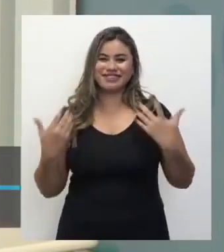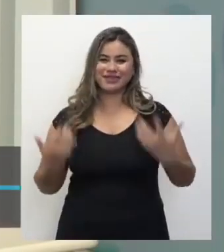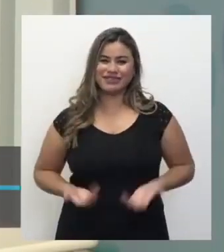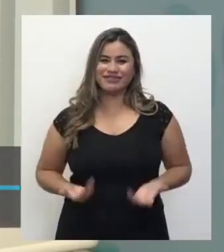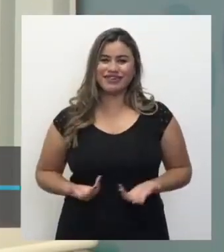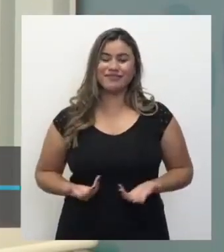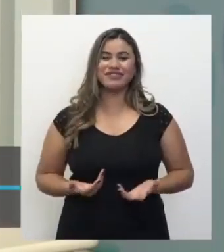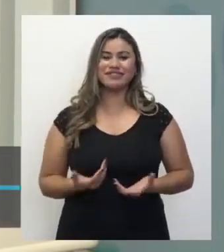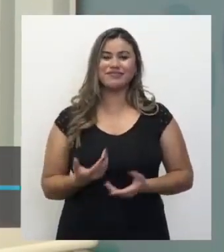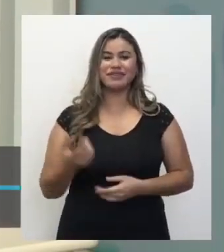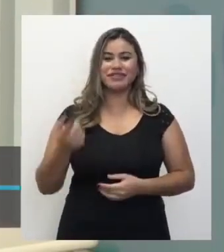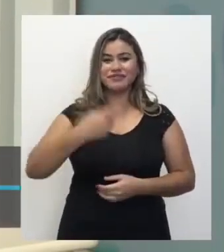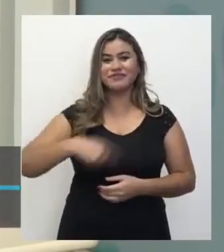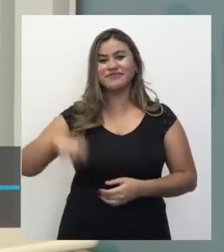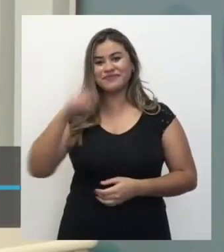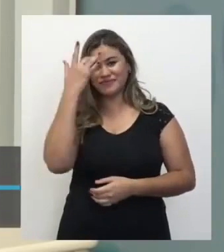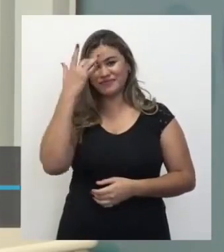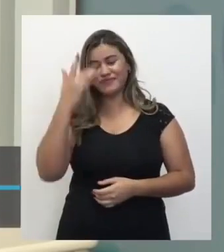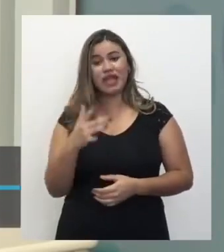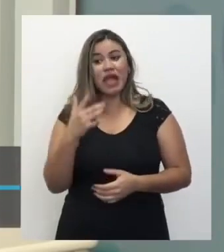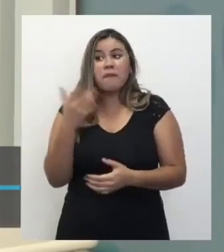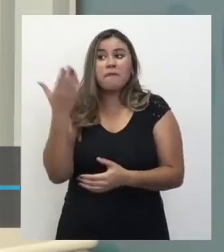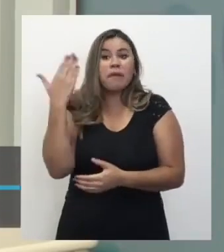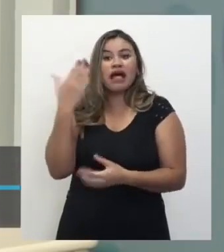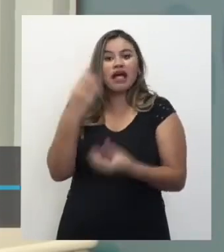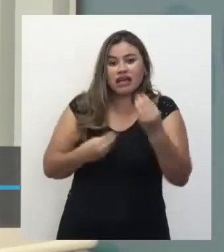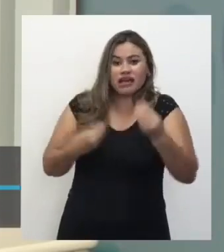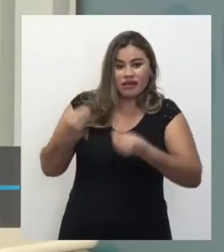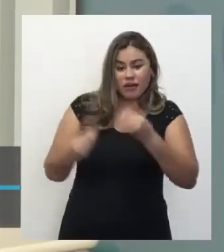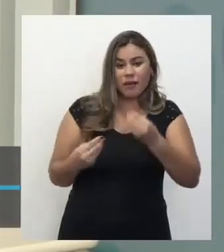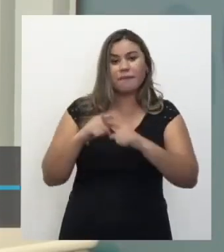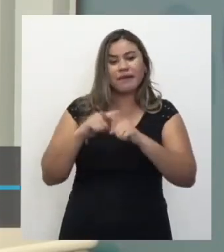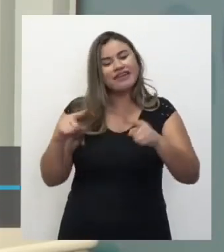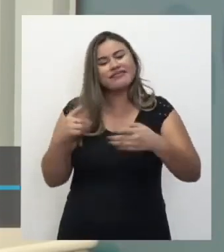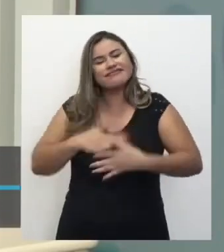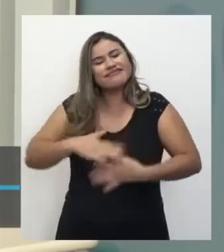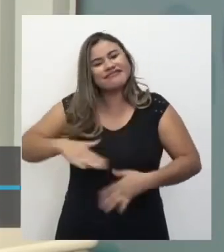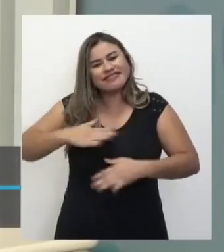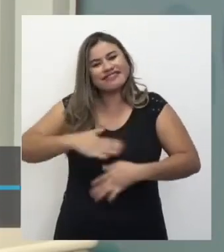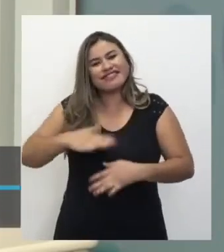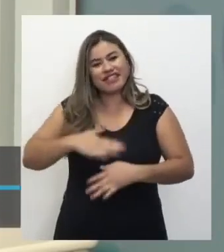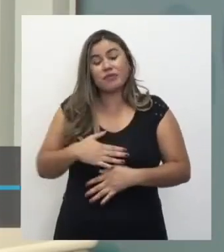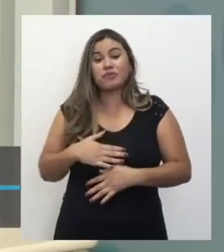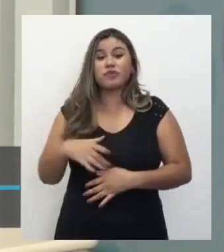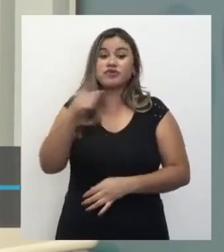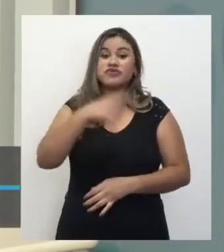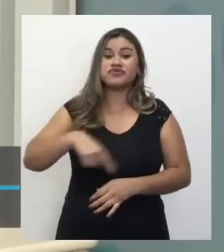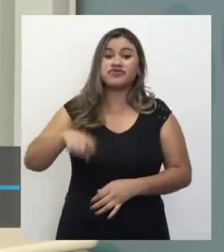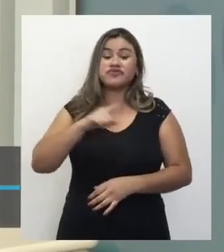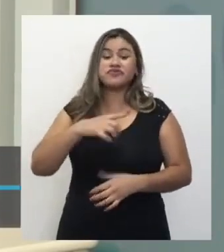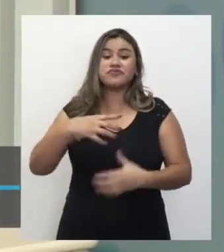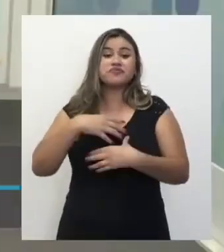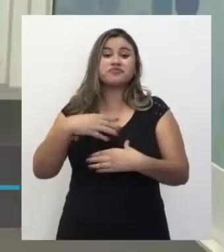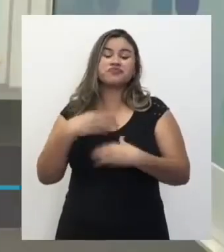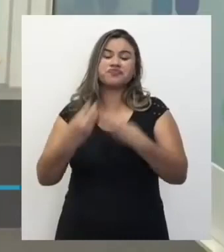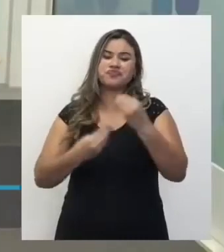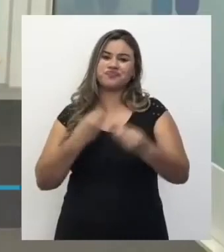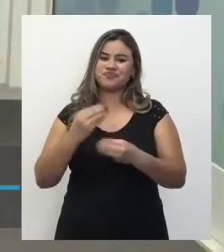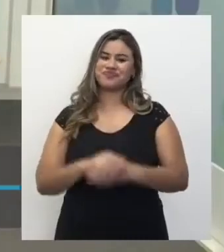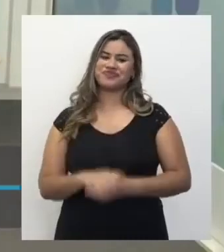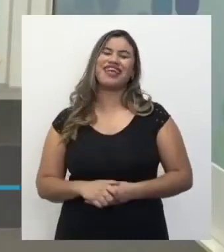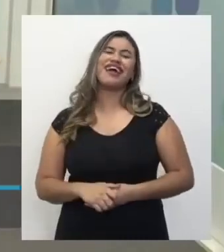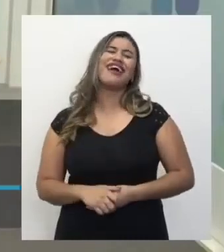uma denúncia de qual tipo de valor da época. Né? Denúncia no sentido mais tranquilo, né? Isso demonstra que tipo de valor. Professor. Eu acho tão